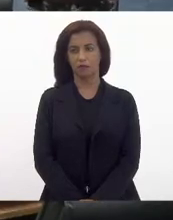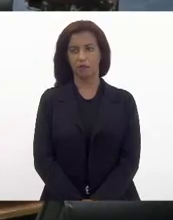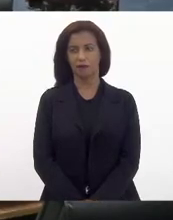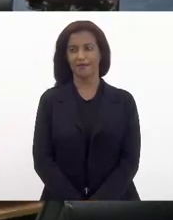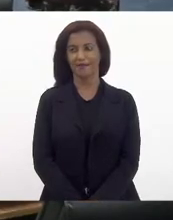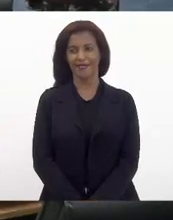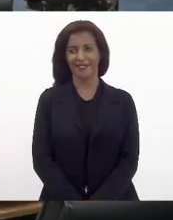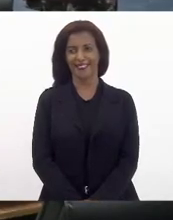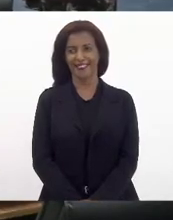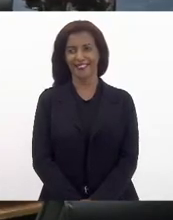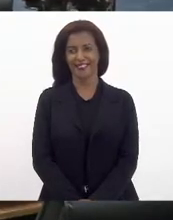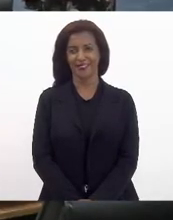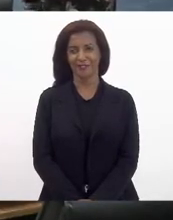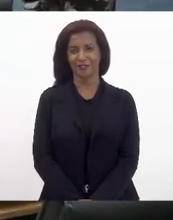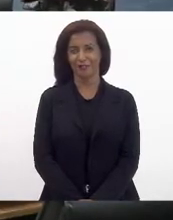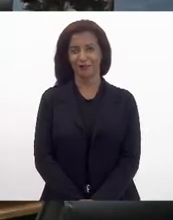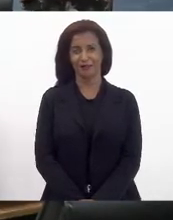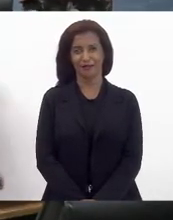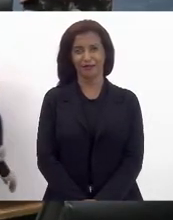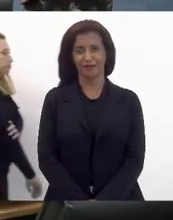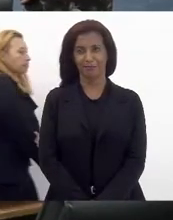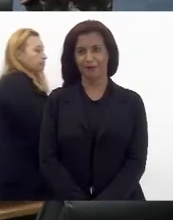E aí